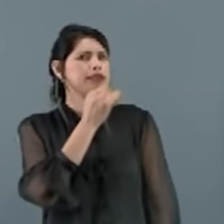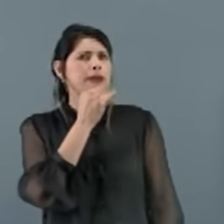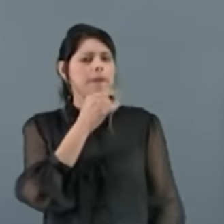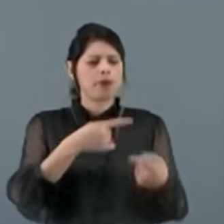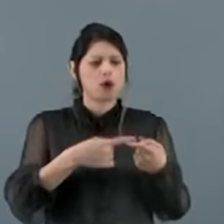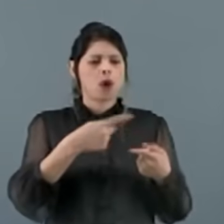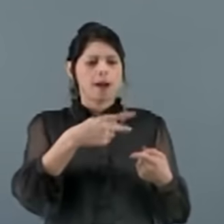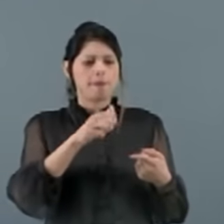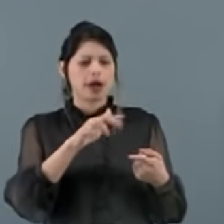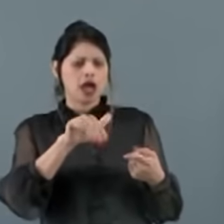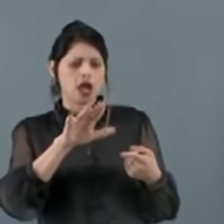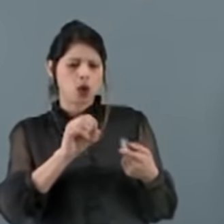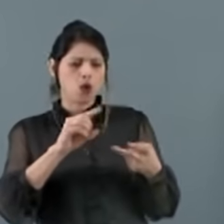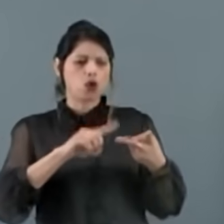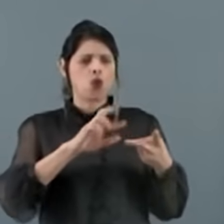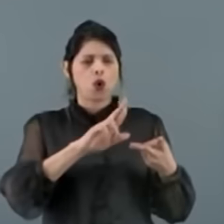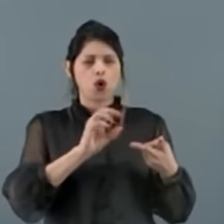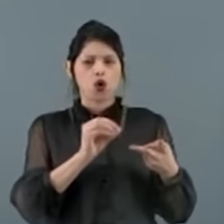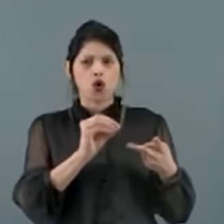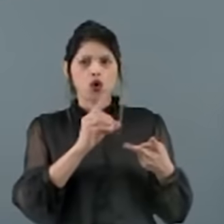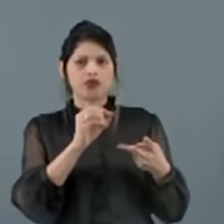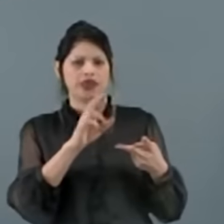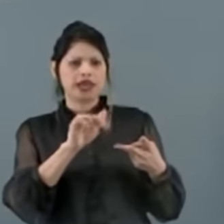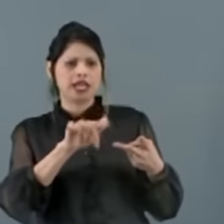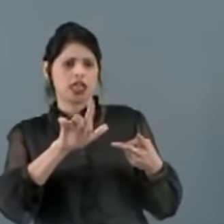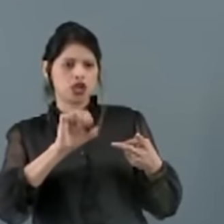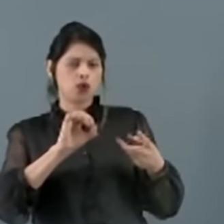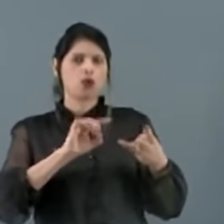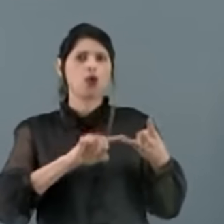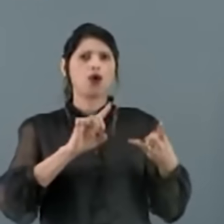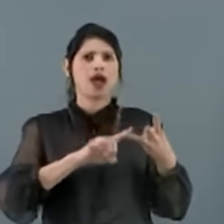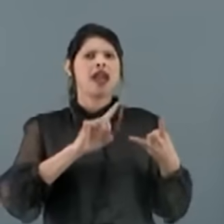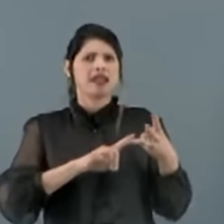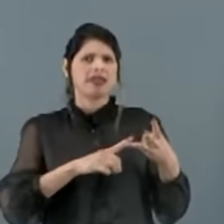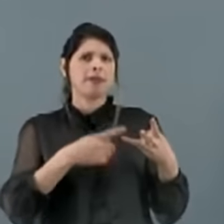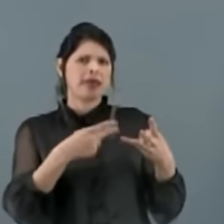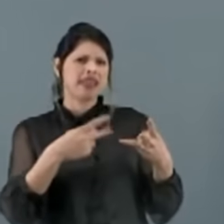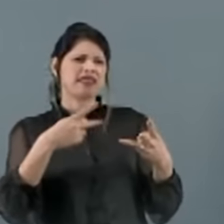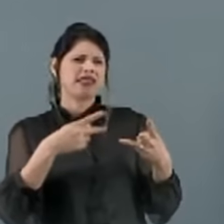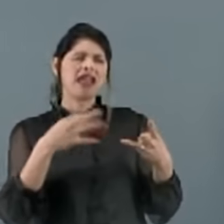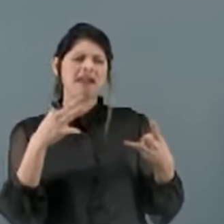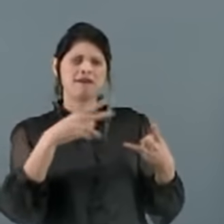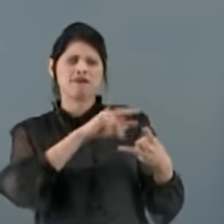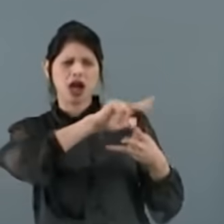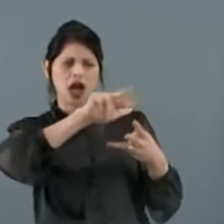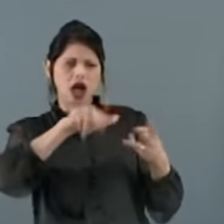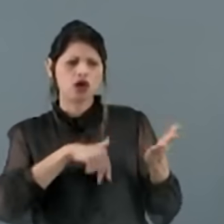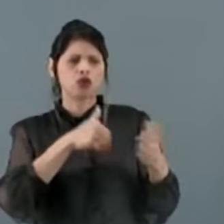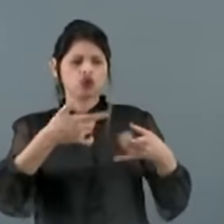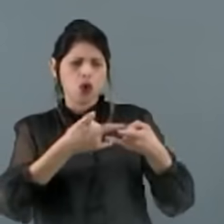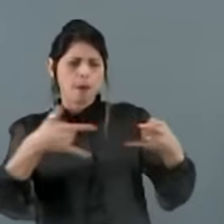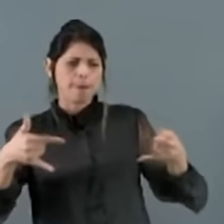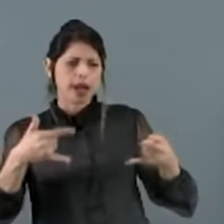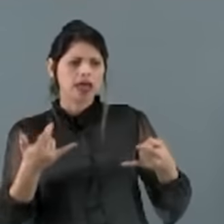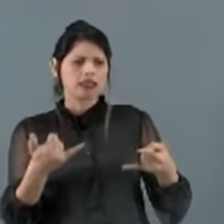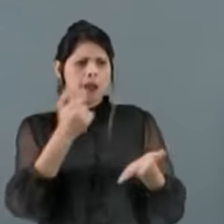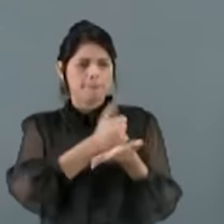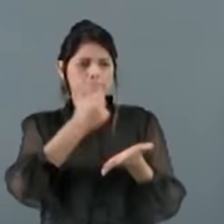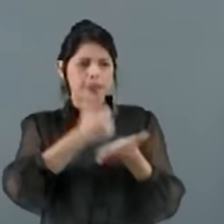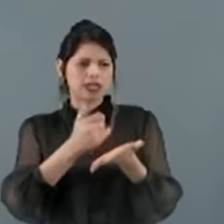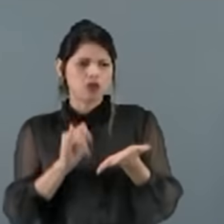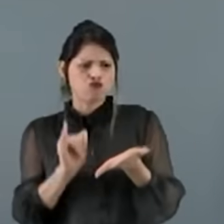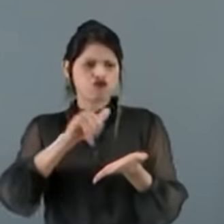Rodrigo Constantino, mesmo sendo jornalistas e processados pelas suas opiniões, têm seu passaporte cancelado? Isso eu não posso